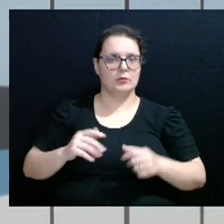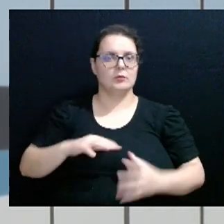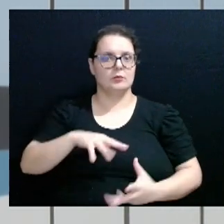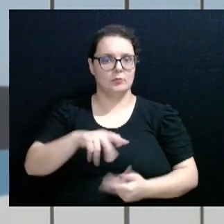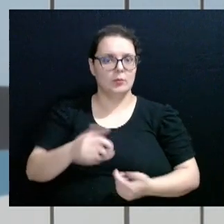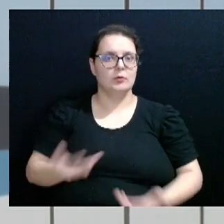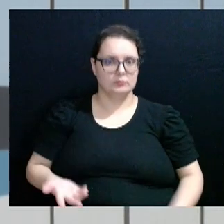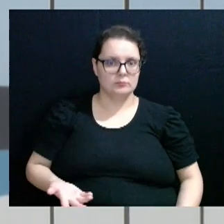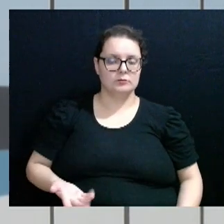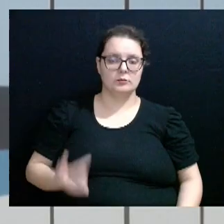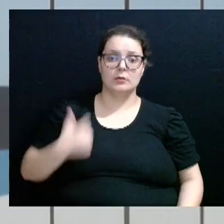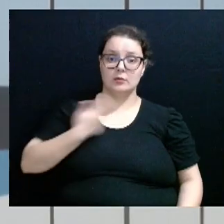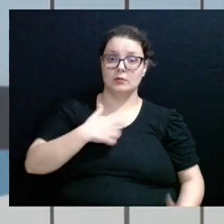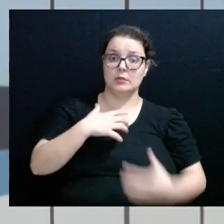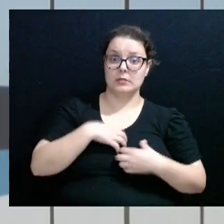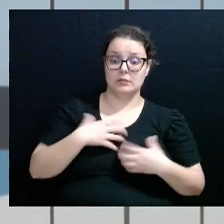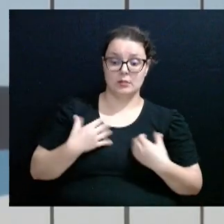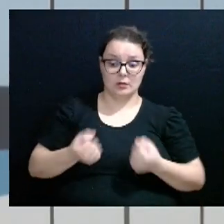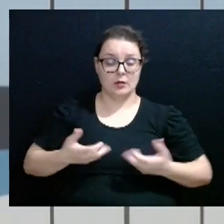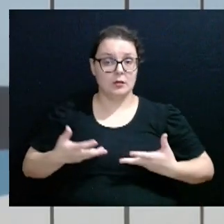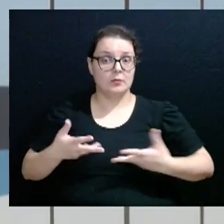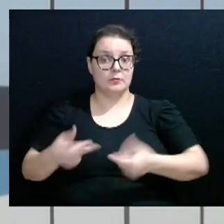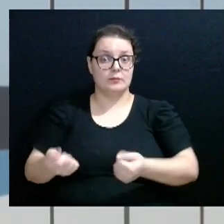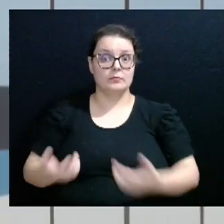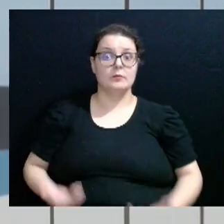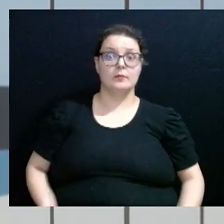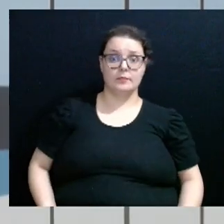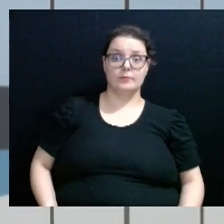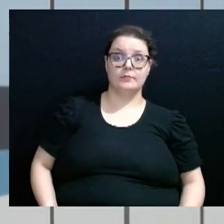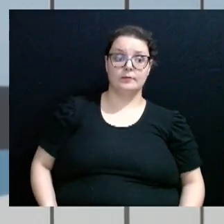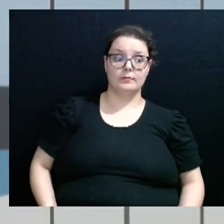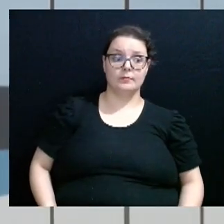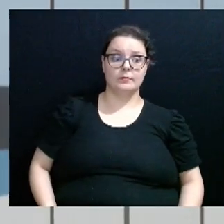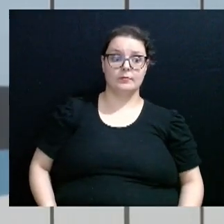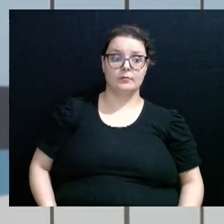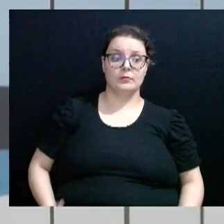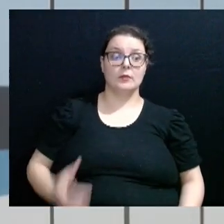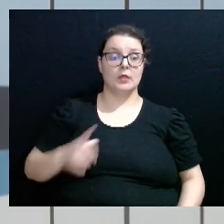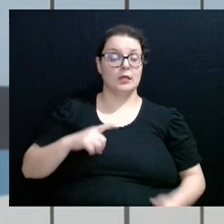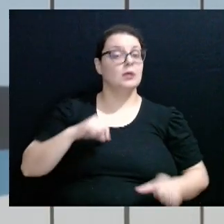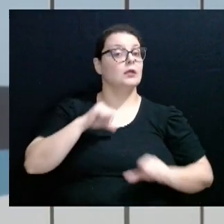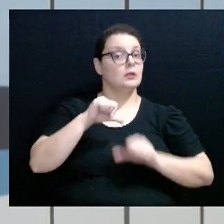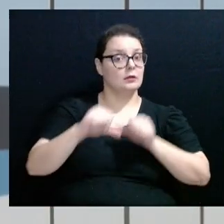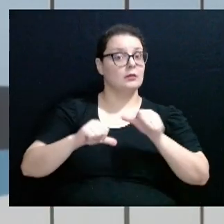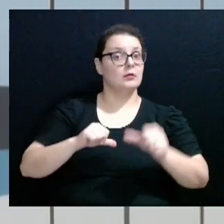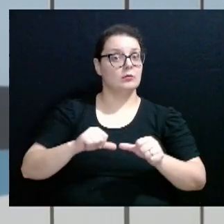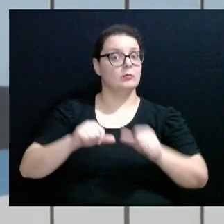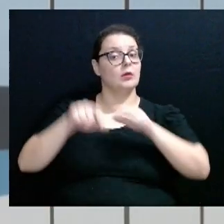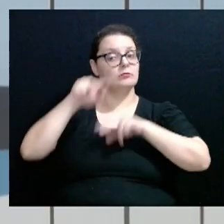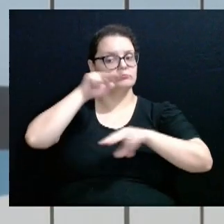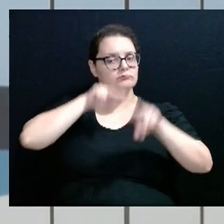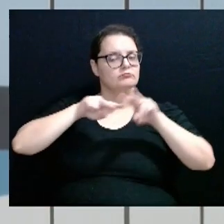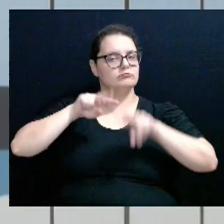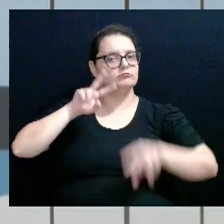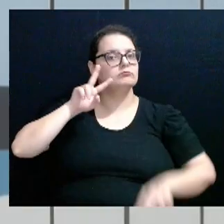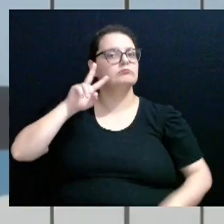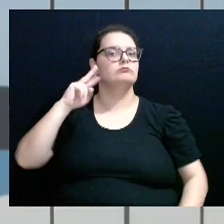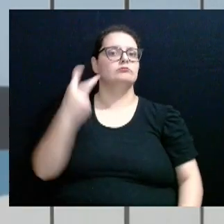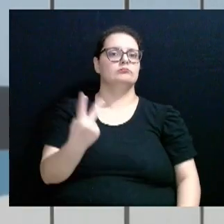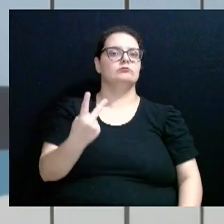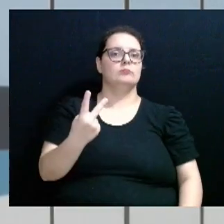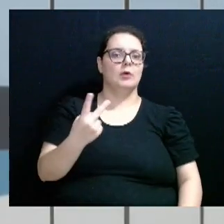esses convites, que há uma mudança se convergindo, né? E eu